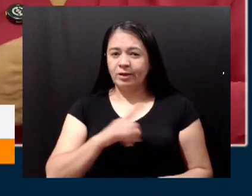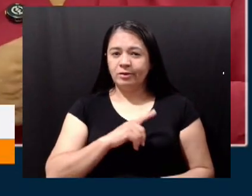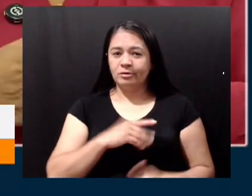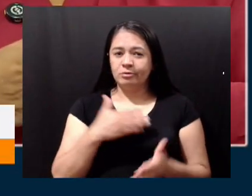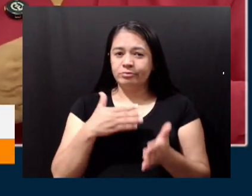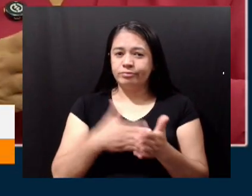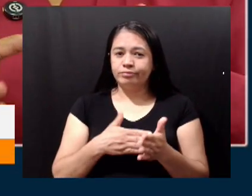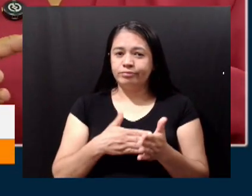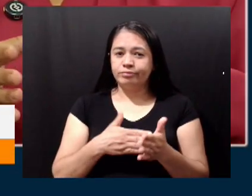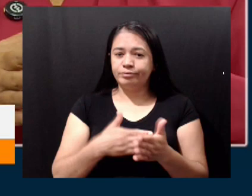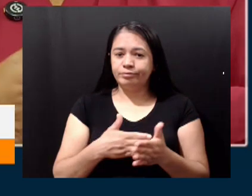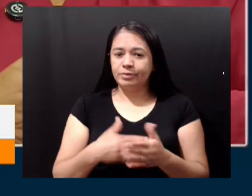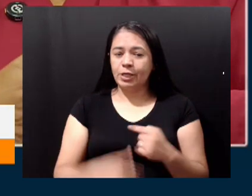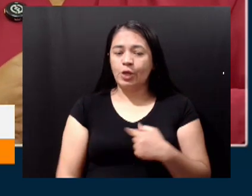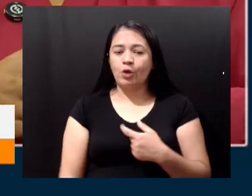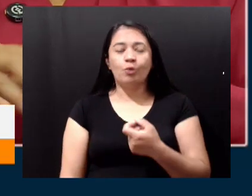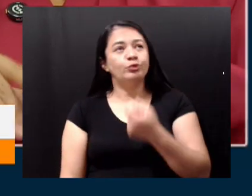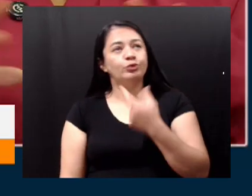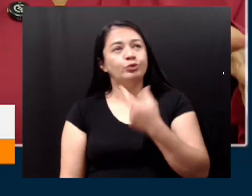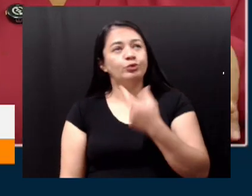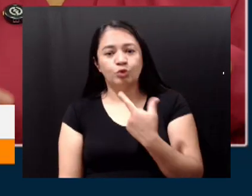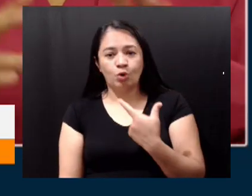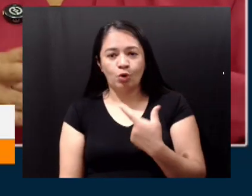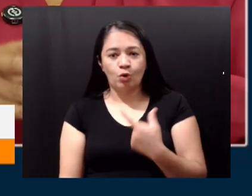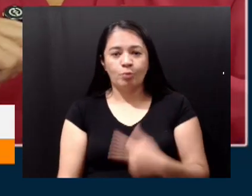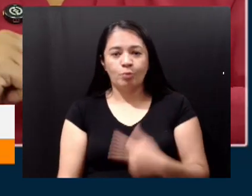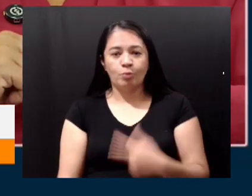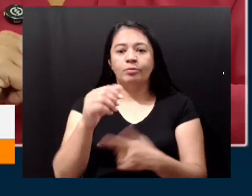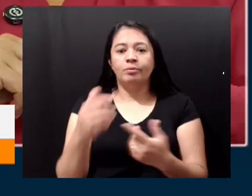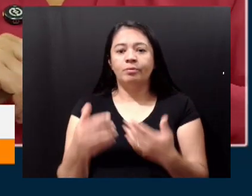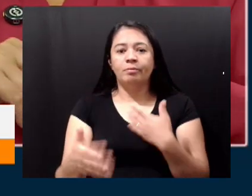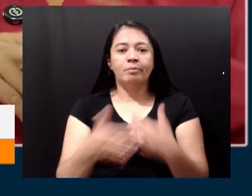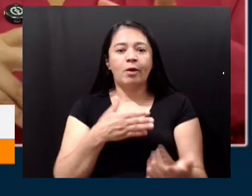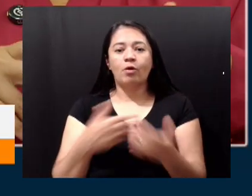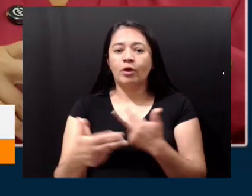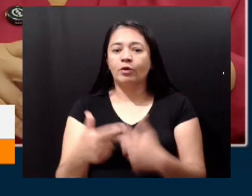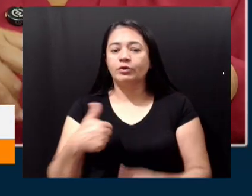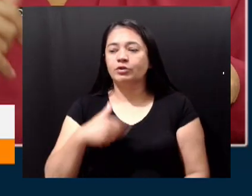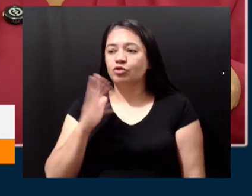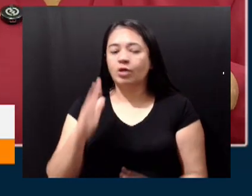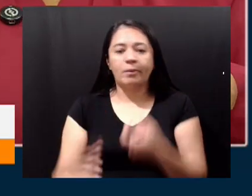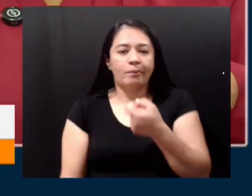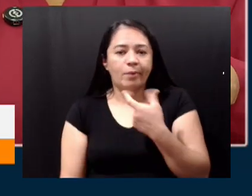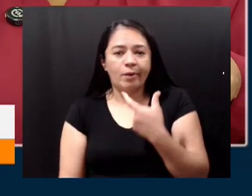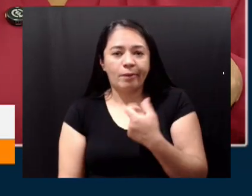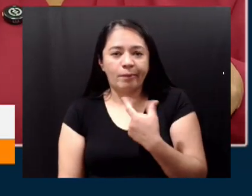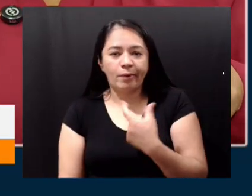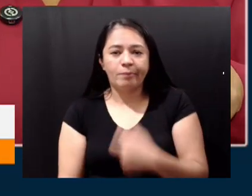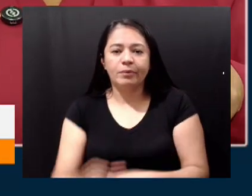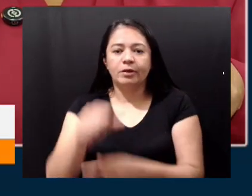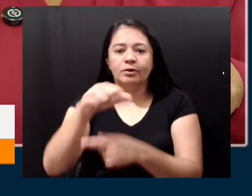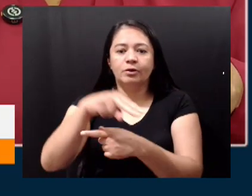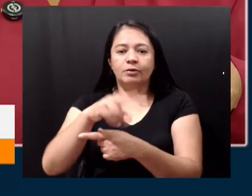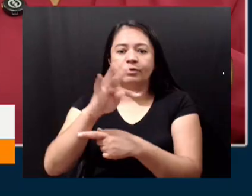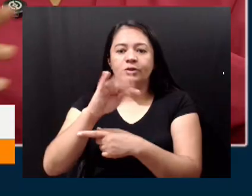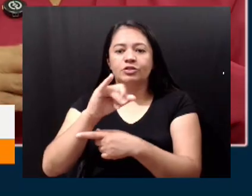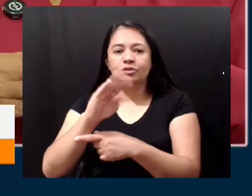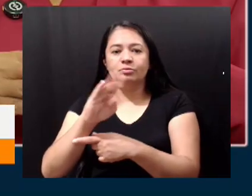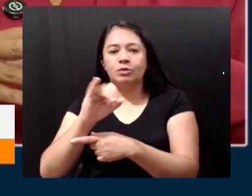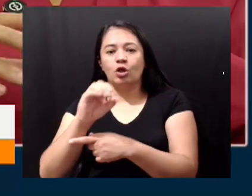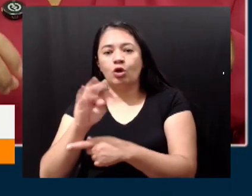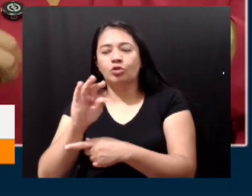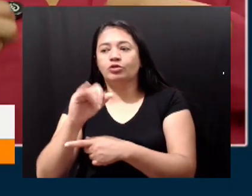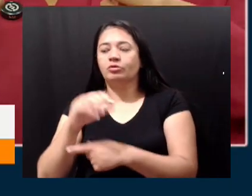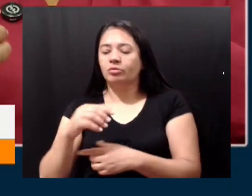eu tomo antibiótico, por exemplo, para qualquer coisinha tô lá tomando antibiótico. Eu tomo antibiótico um mês, no próximo mês também, no outro também. E aí,